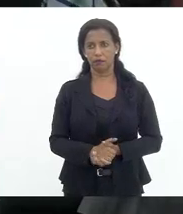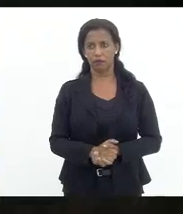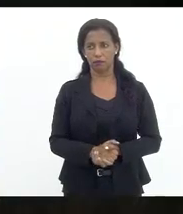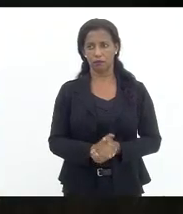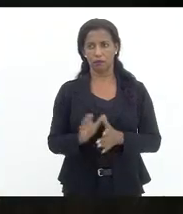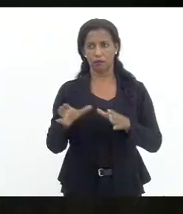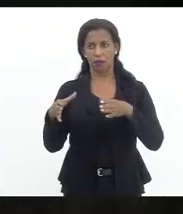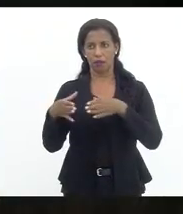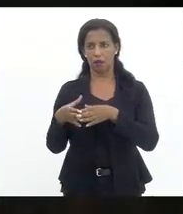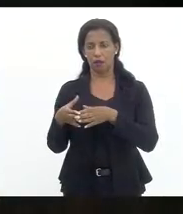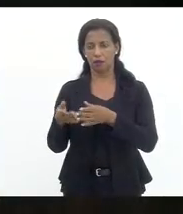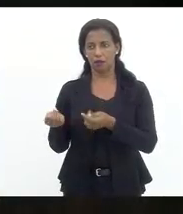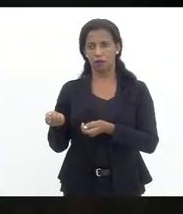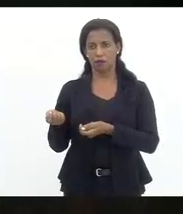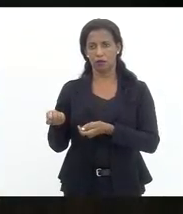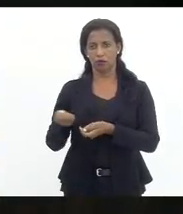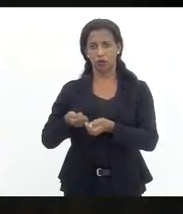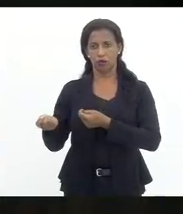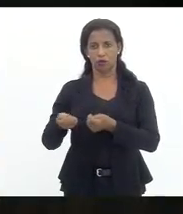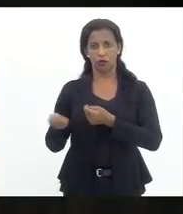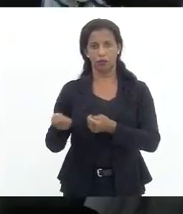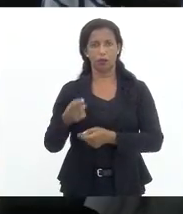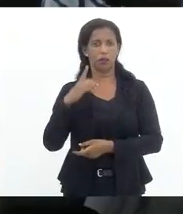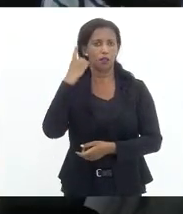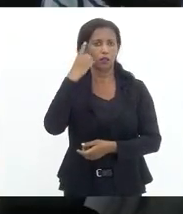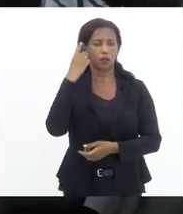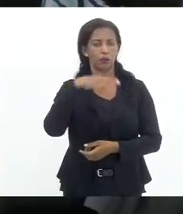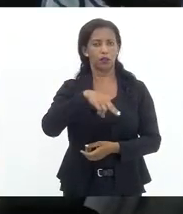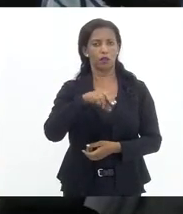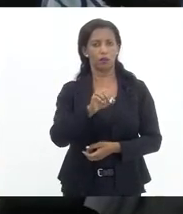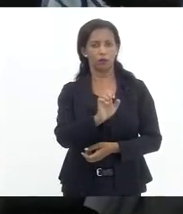Pela Comissão de Economia, deputado Noel de Carvalho.